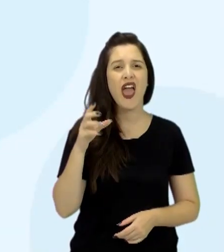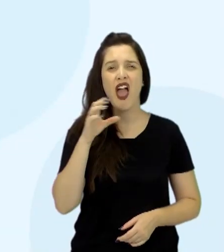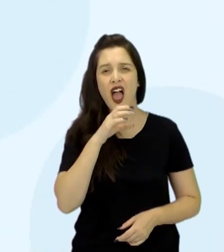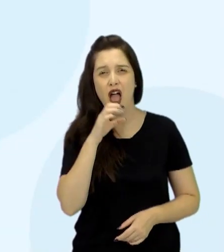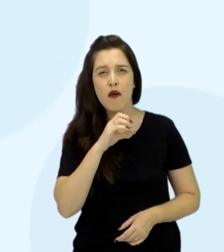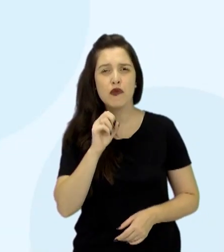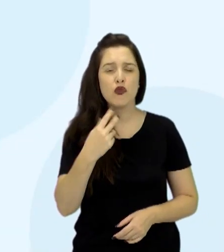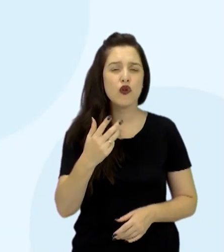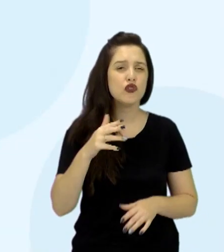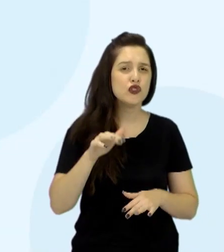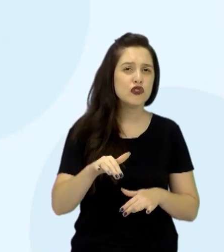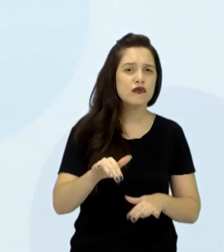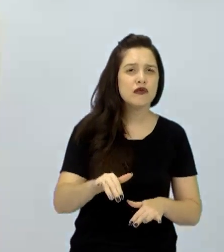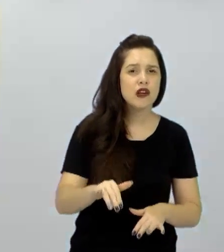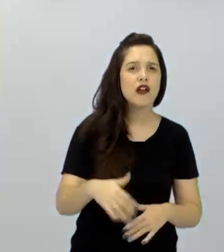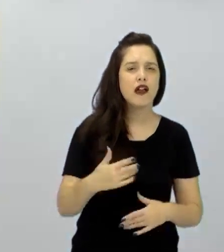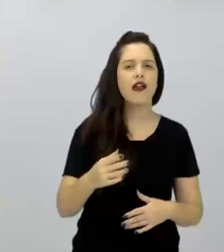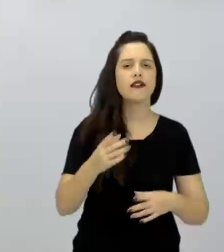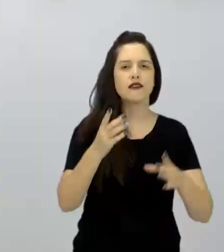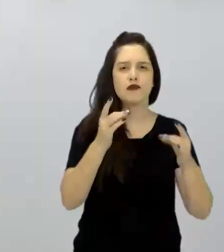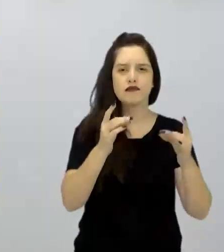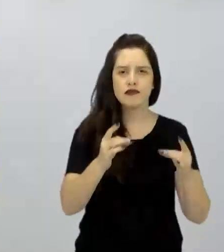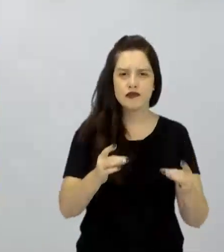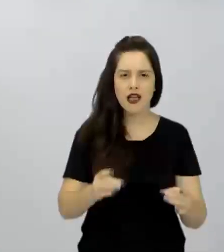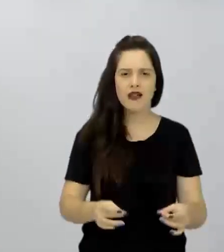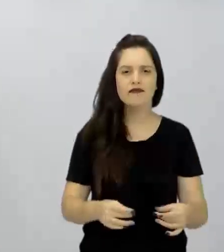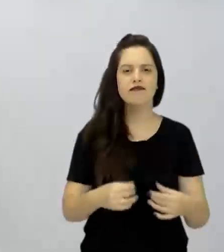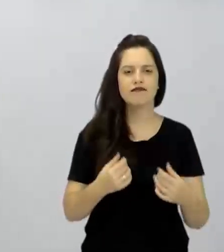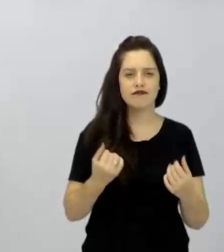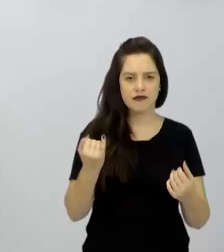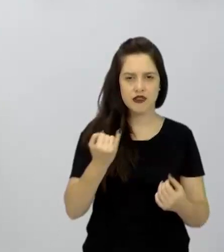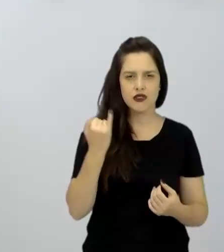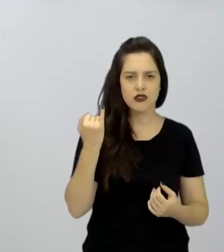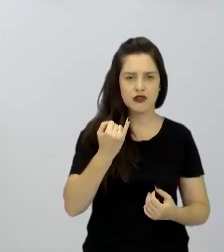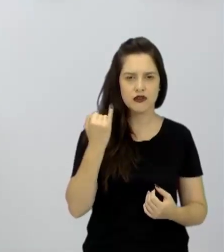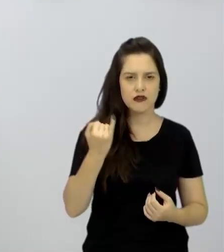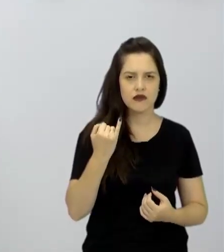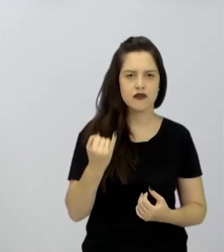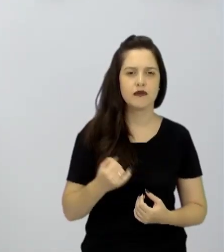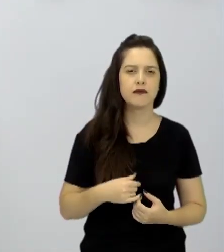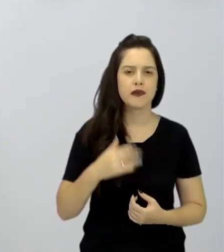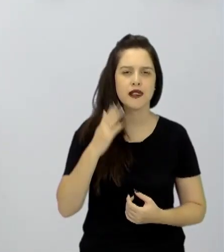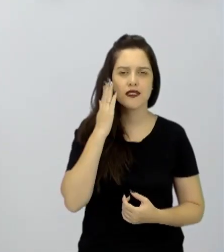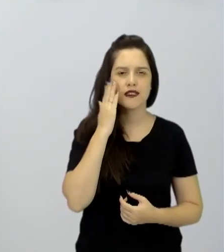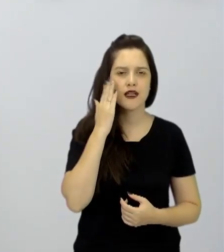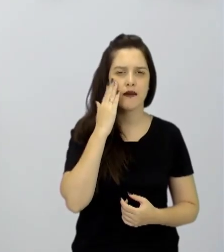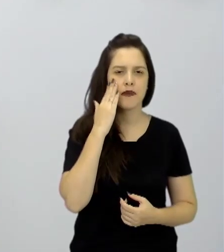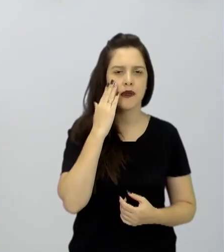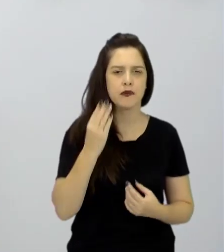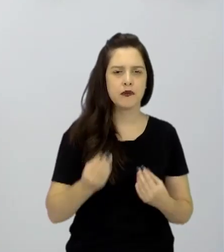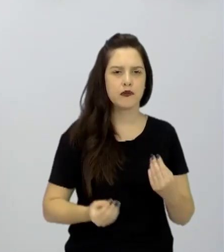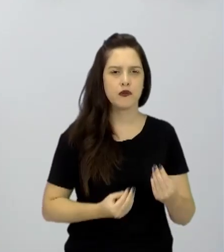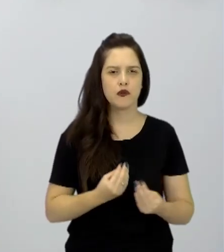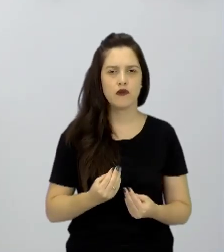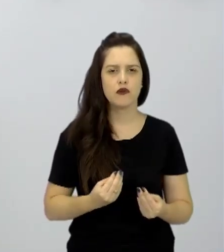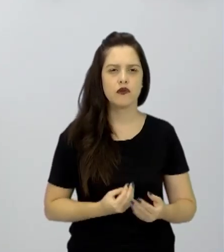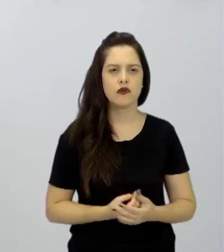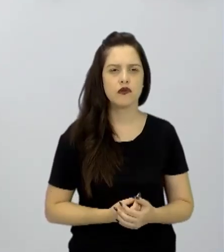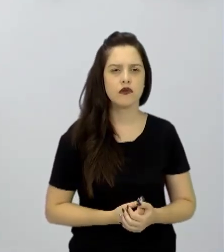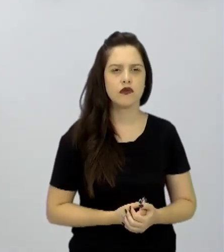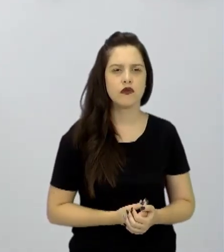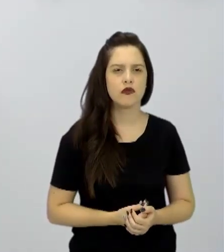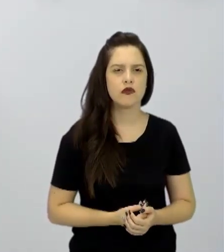é isso, né? Então, são dados importantes que, geralmente, as pessoas ficam curiosas para saber o que